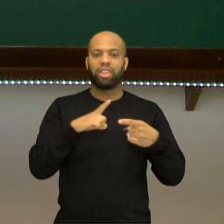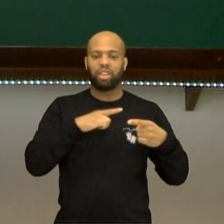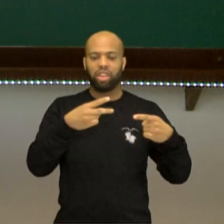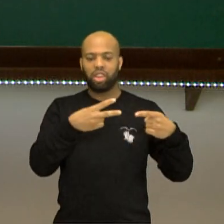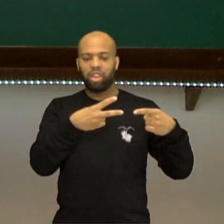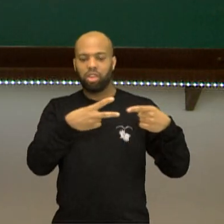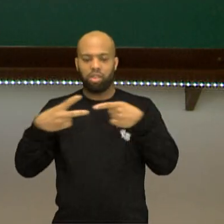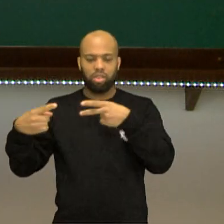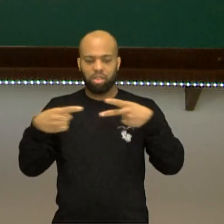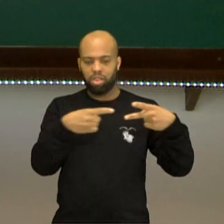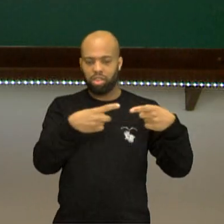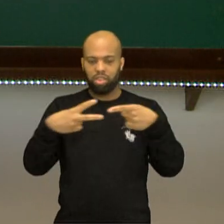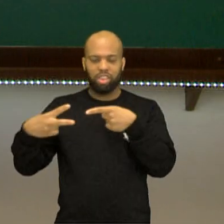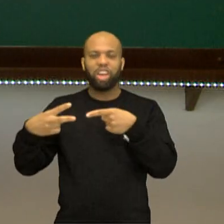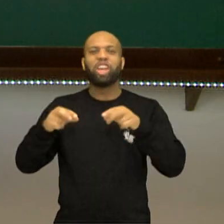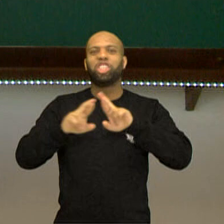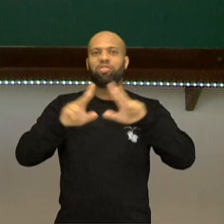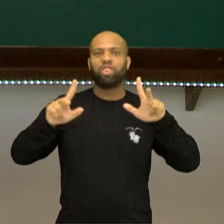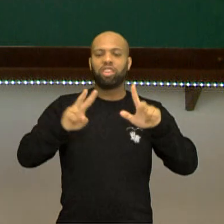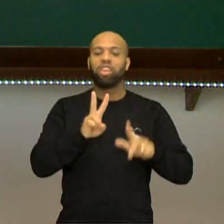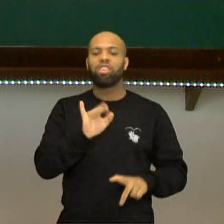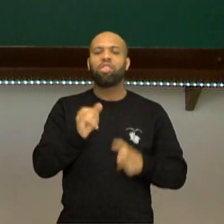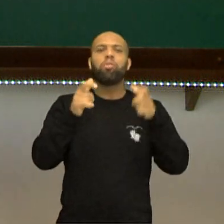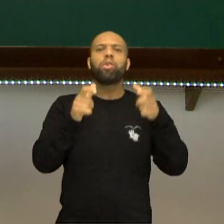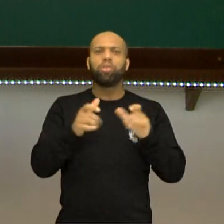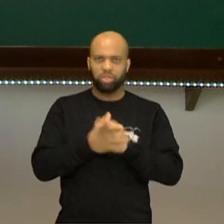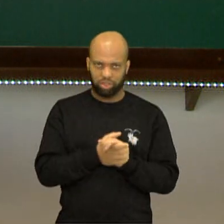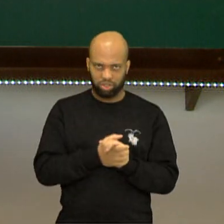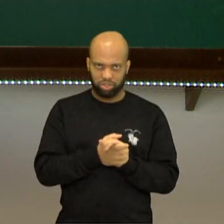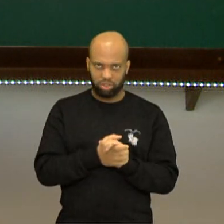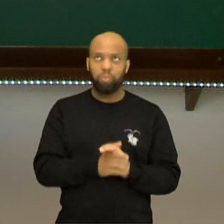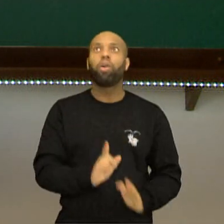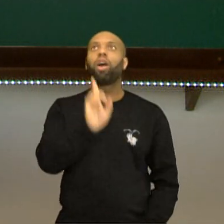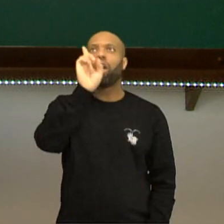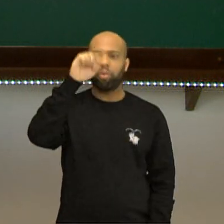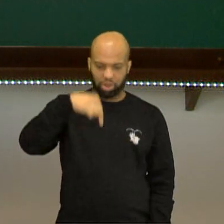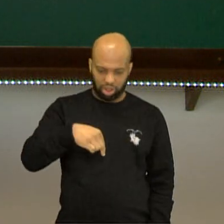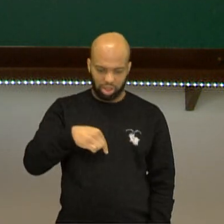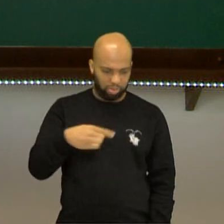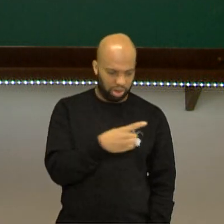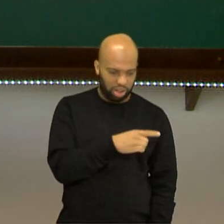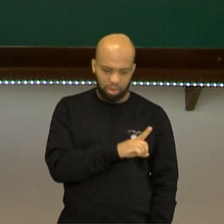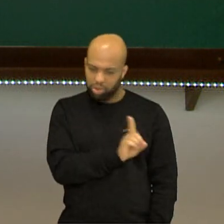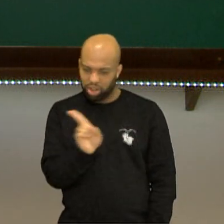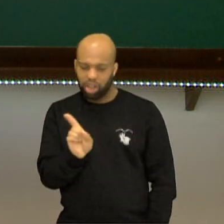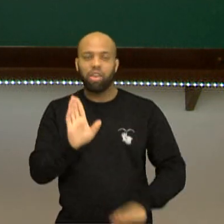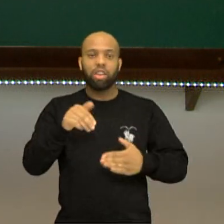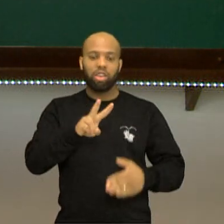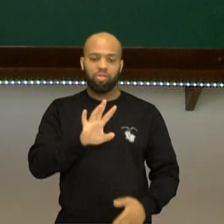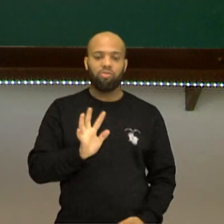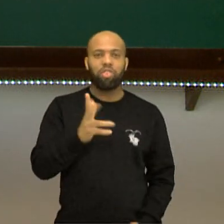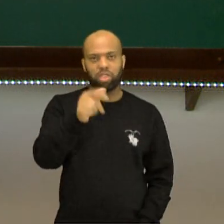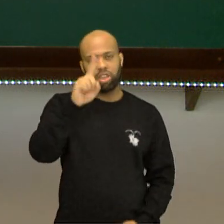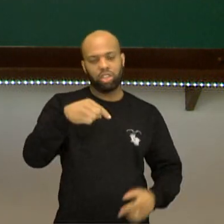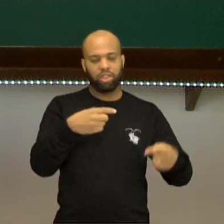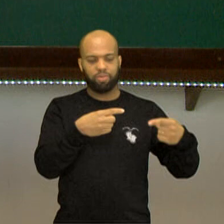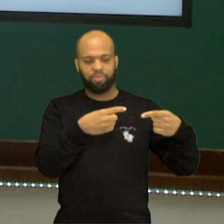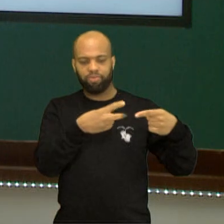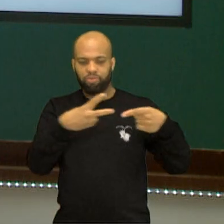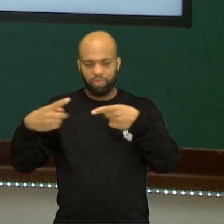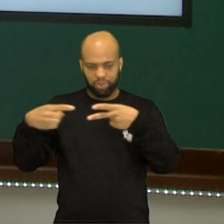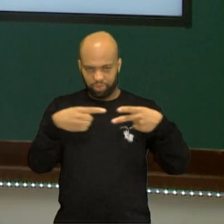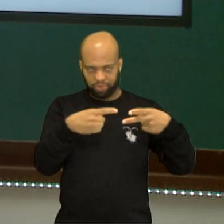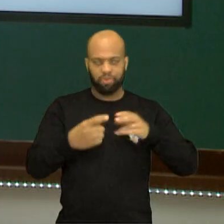Mas a opção falou vetor velocidade. Cara, velocidade, na sua concepção, é vetor e ponto final.